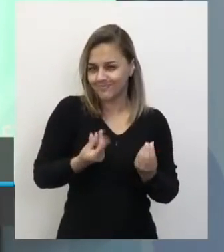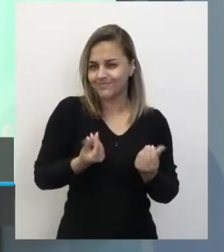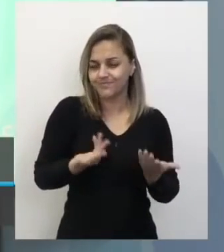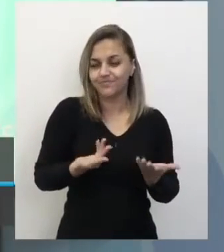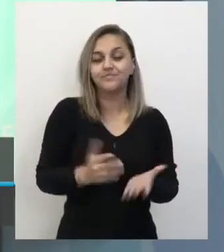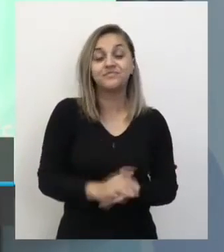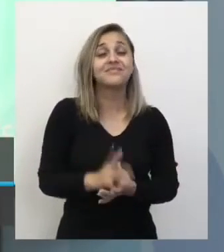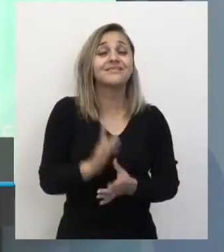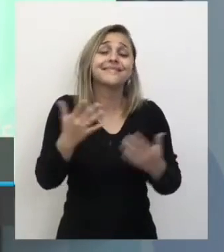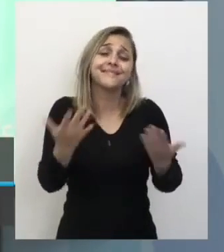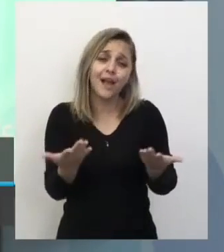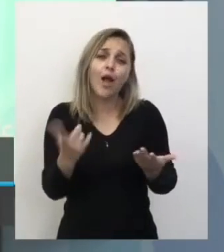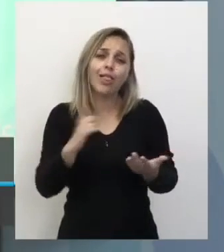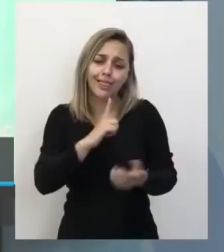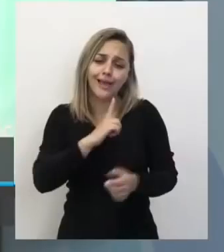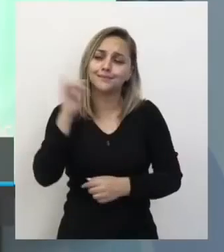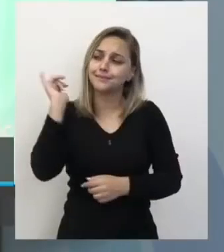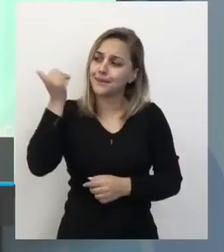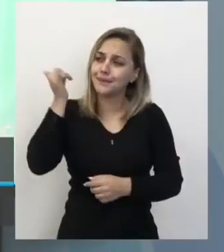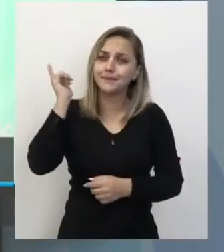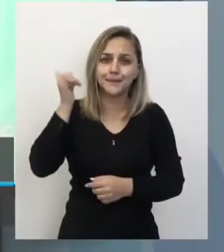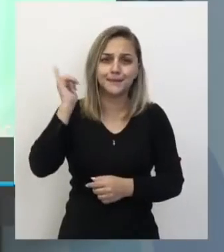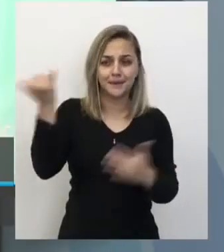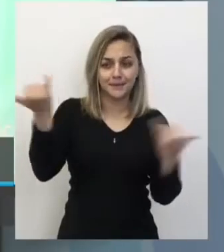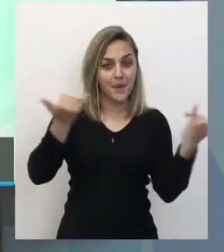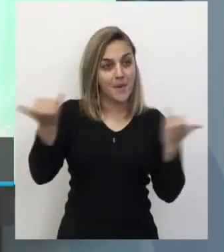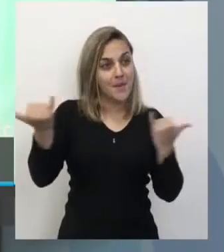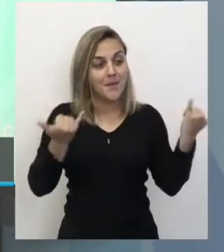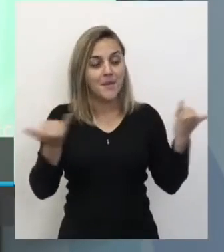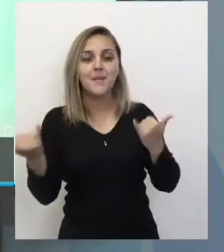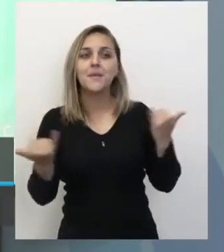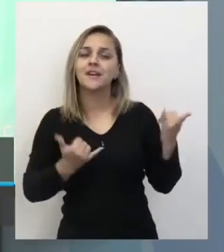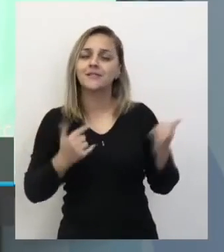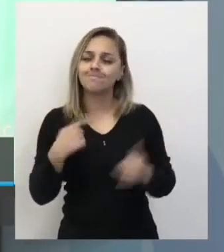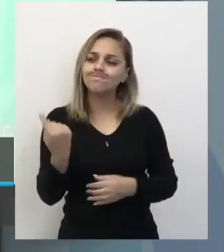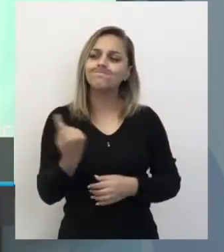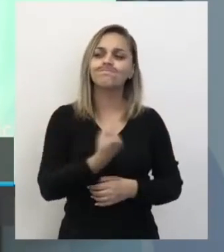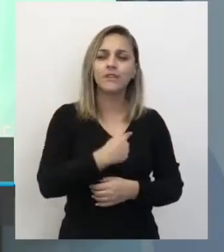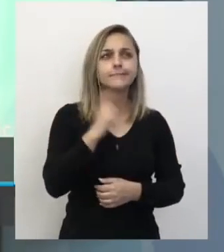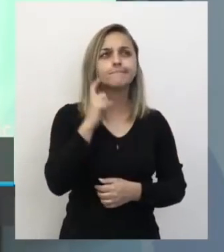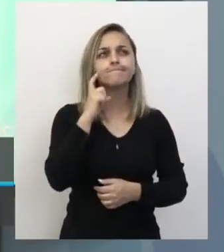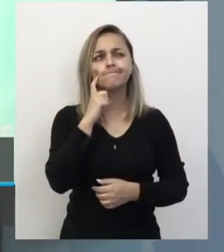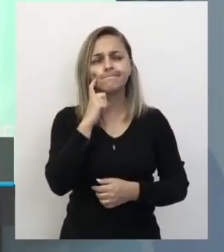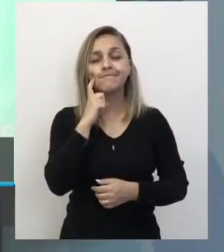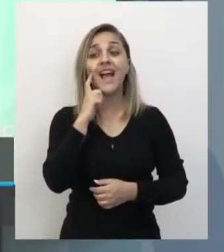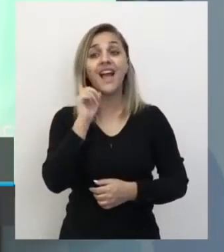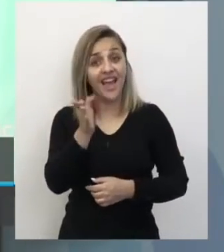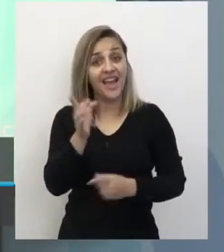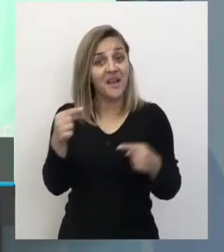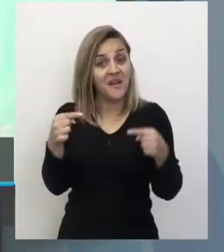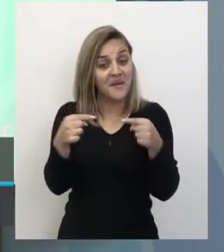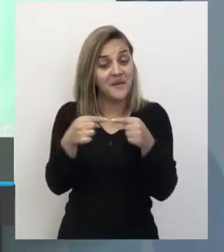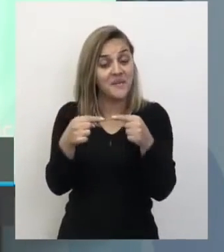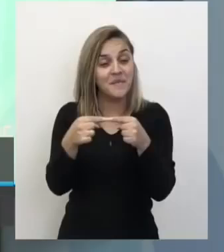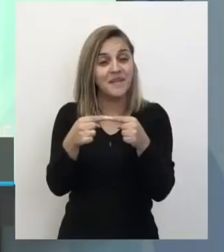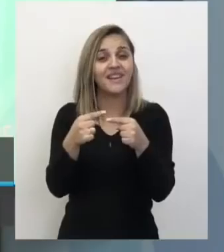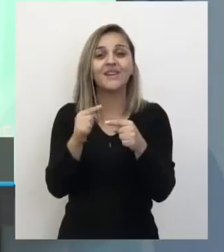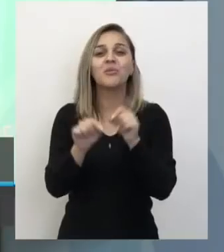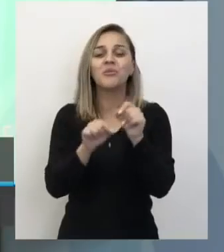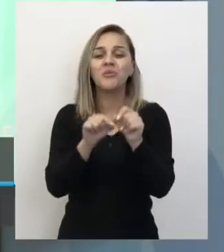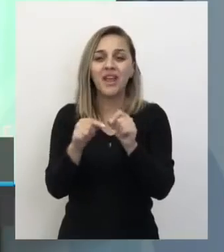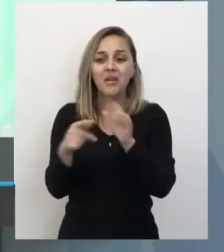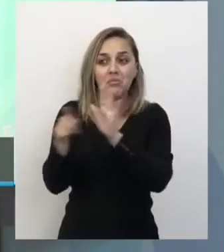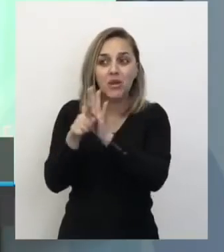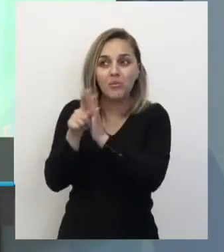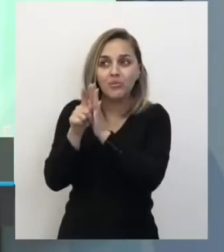são histórias que a gente vai ouvindo e a gente vai vendo que isso está tudo ligado ao quê? À oferta da